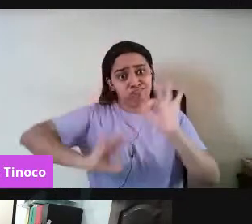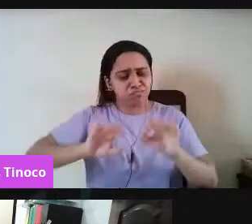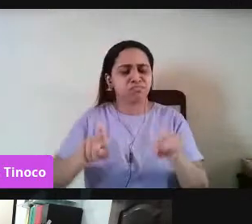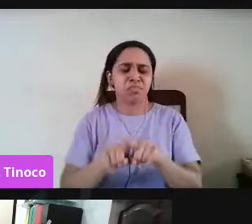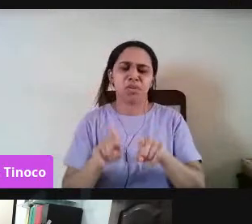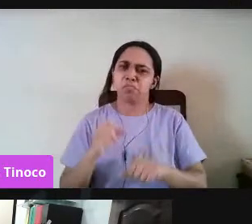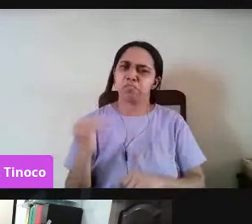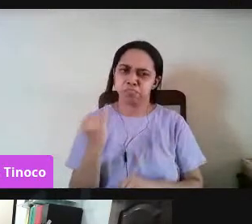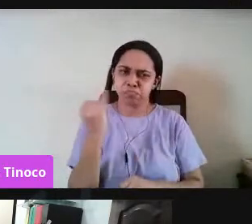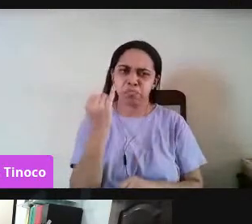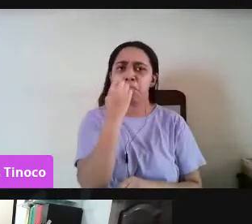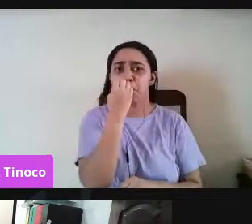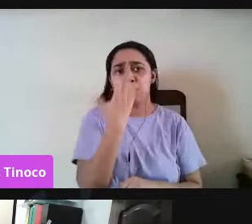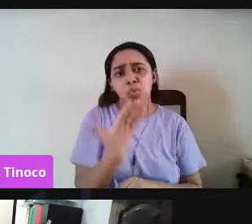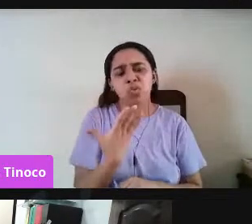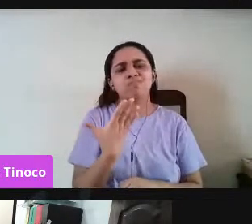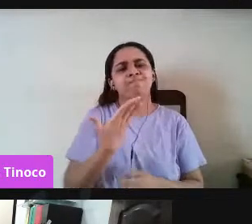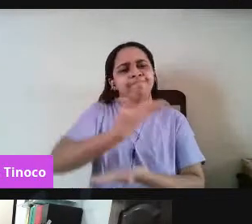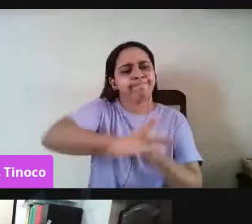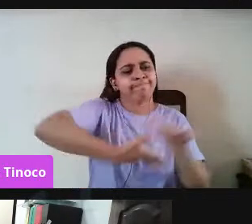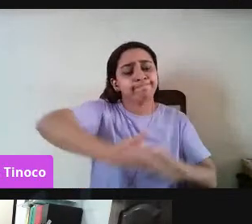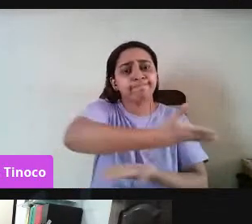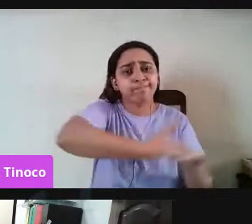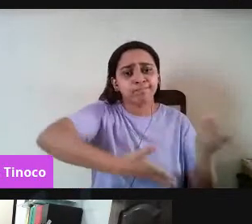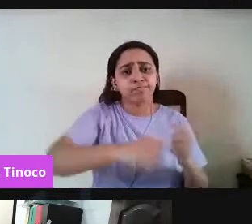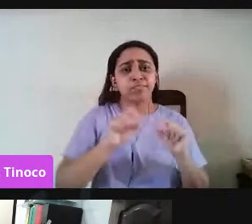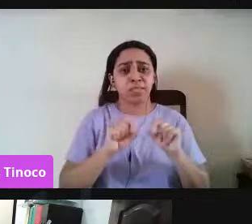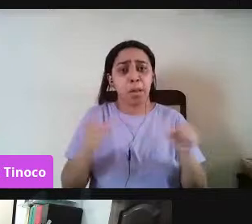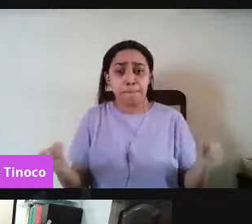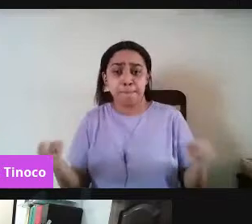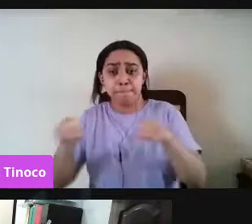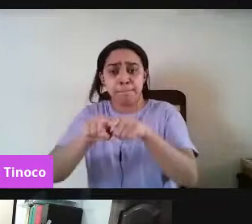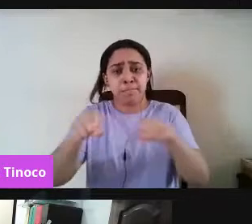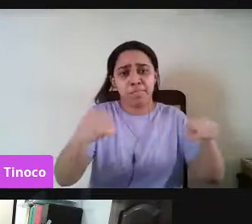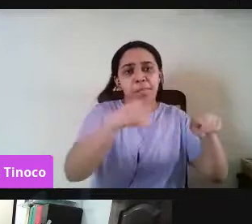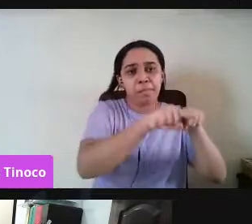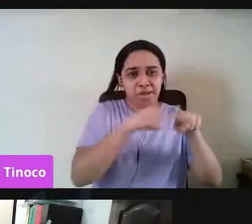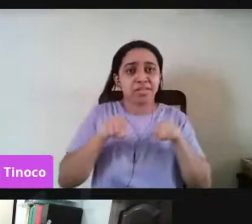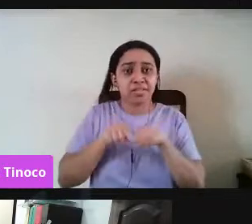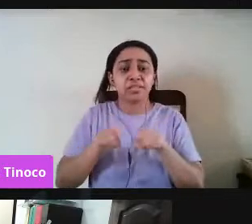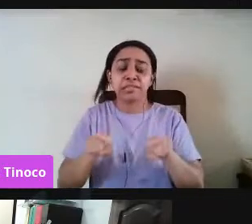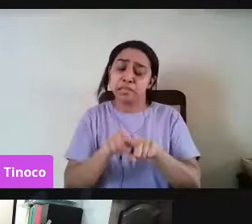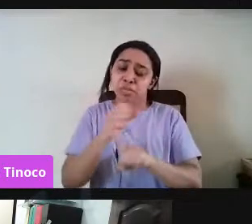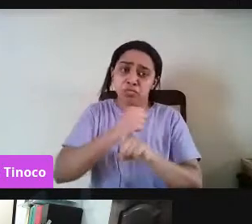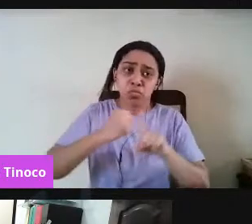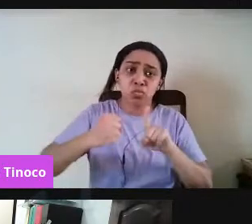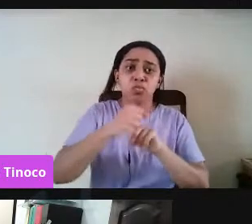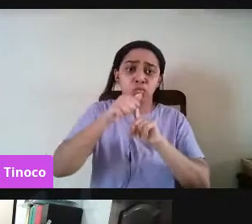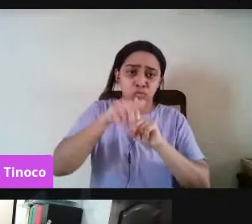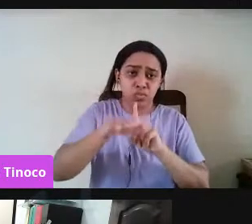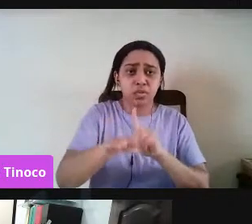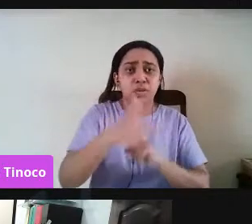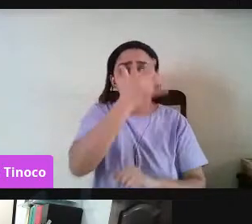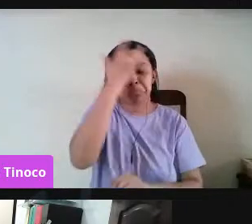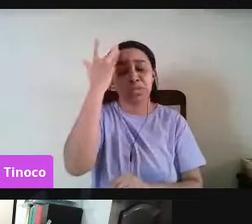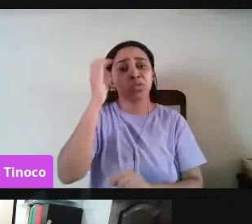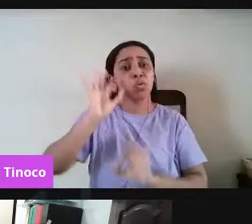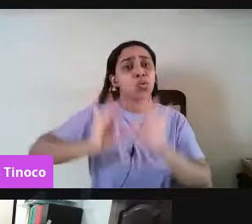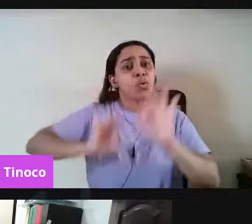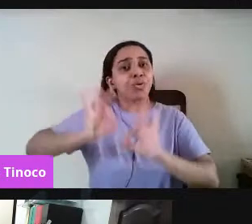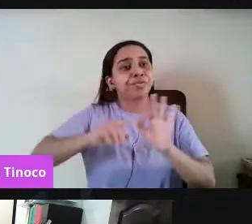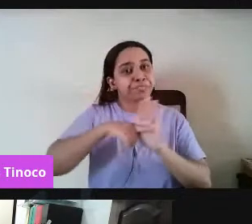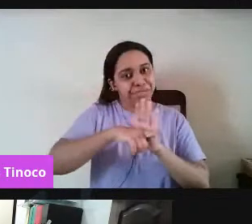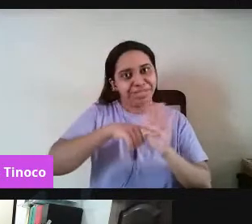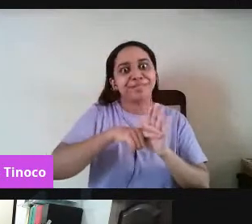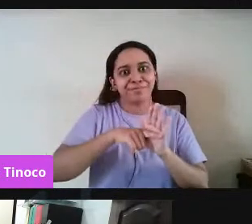está envolvido em redes, em parcerias, em socialização do que as pessoas estão fazendo, os pesquisadores,